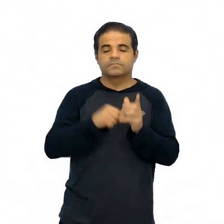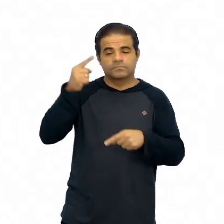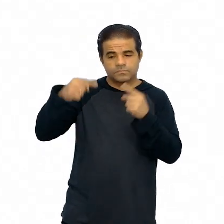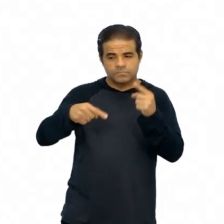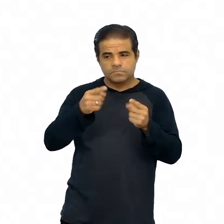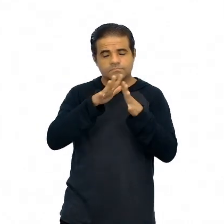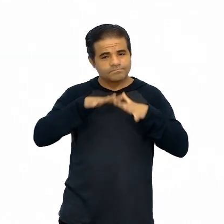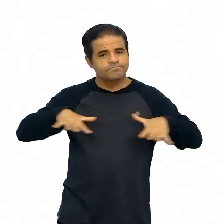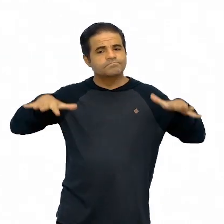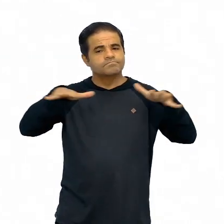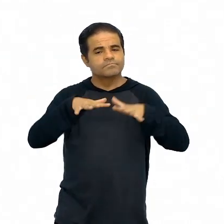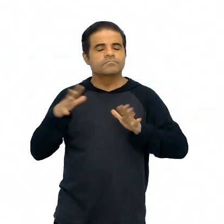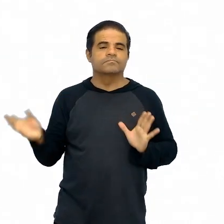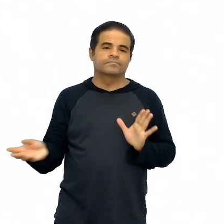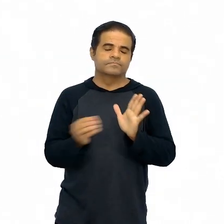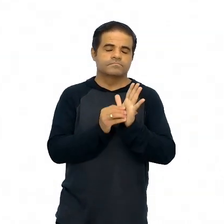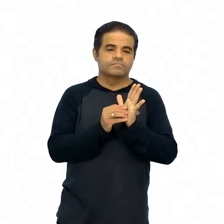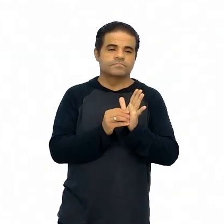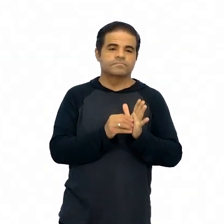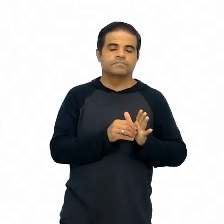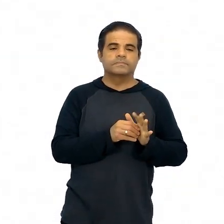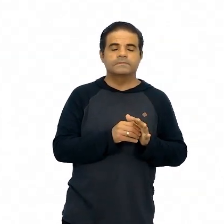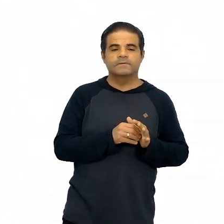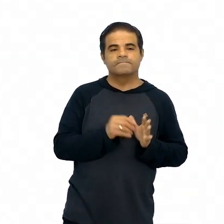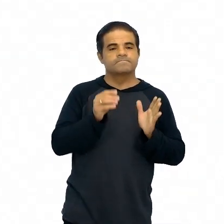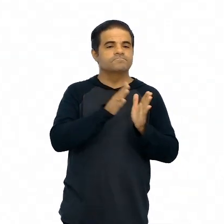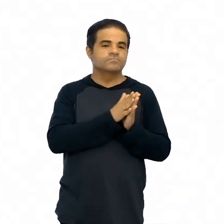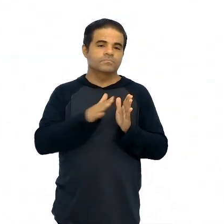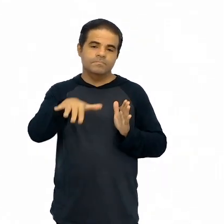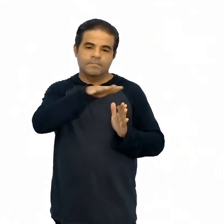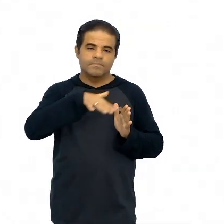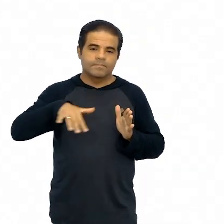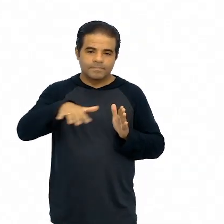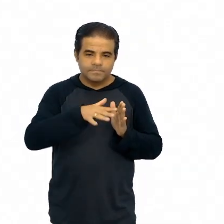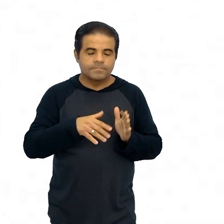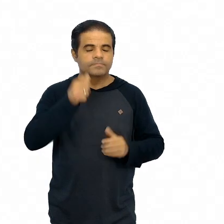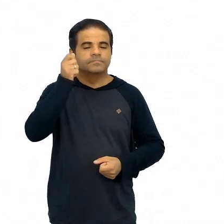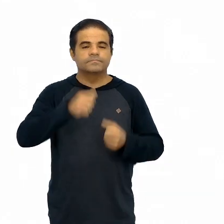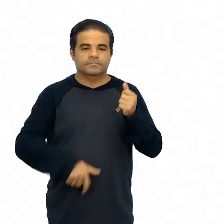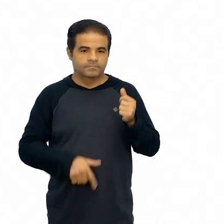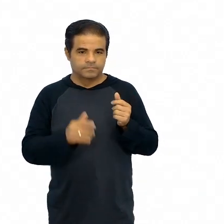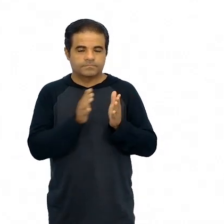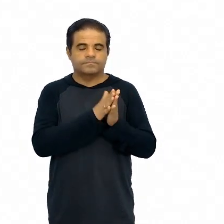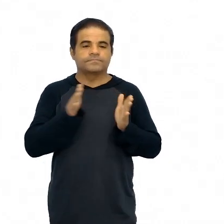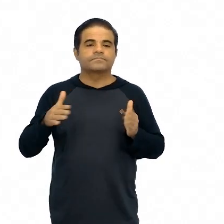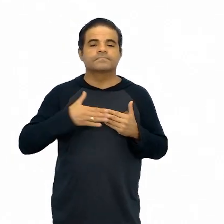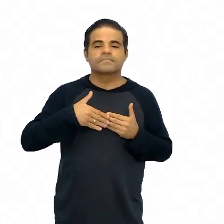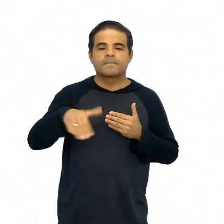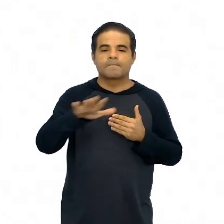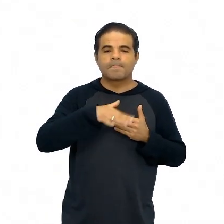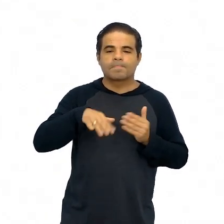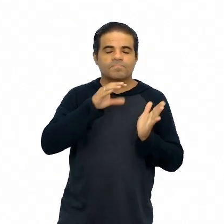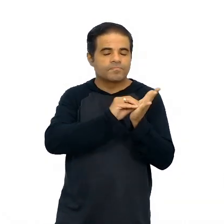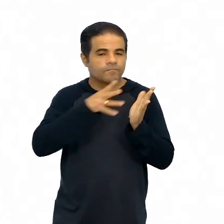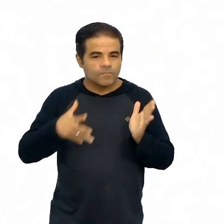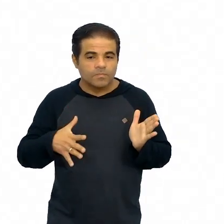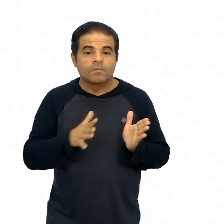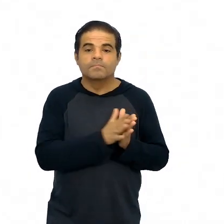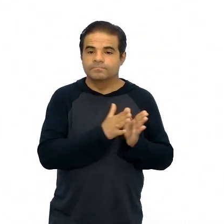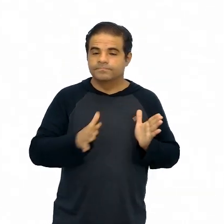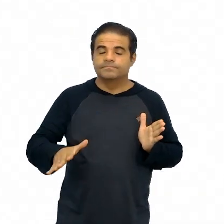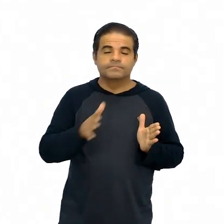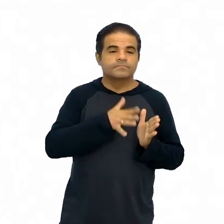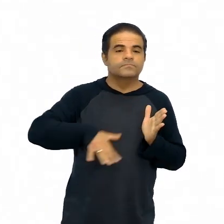currículo. O outro bloco é o bloco pedagógico, né, do conteúdo. O